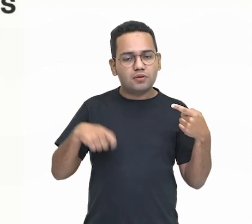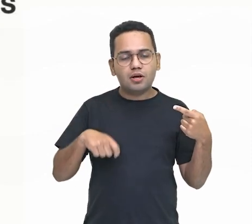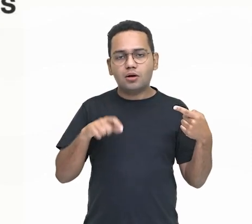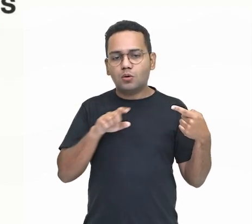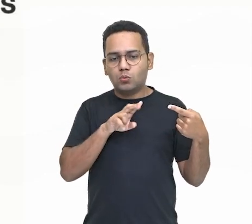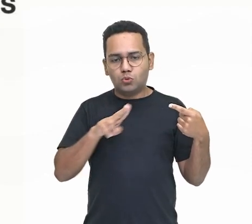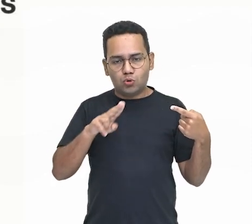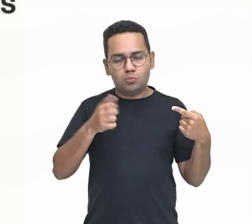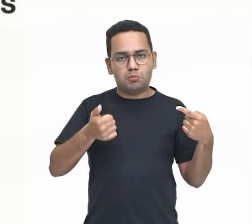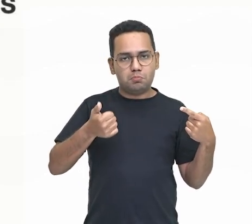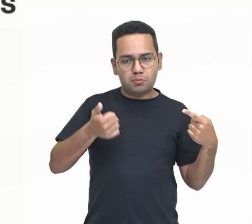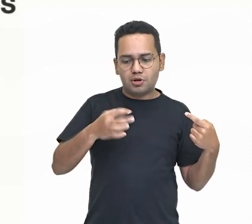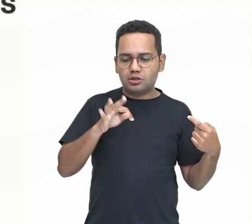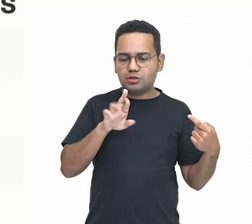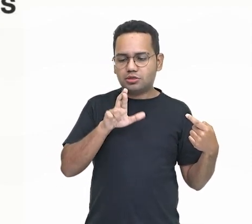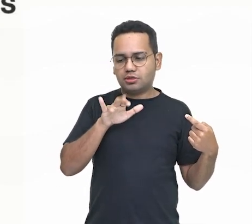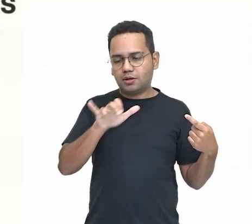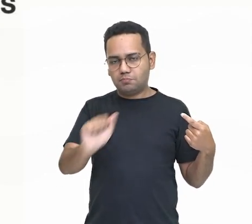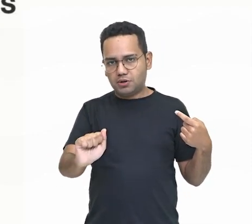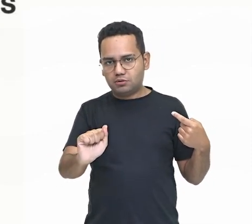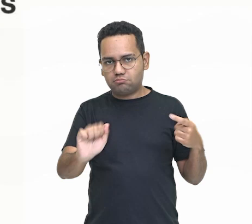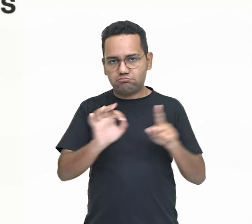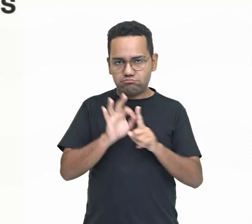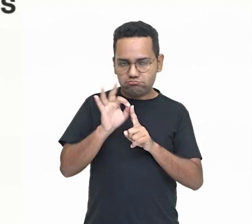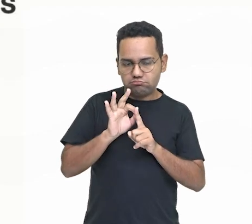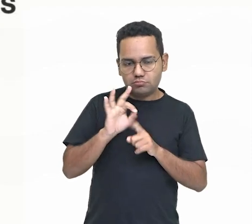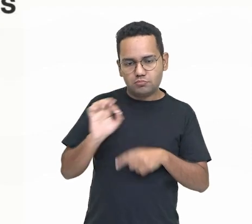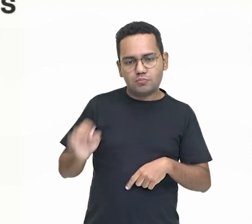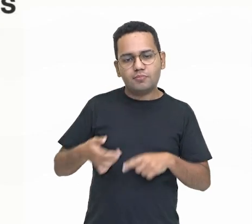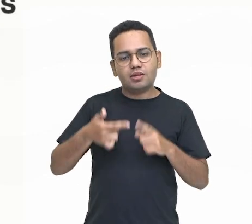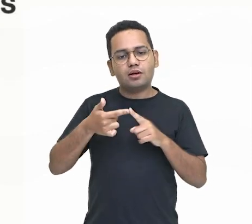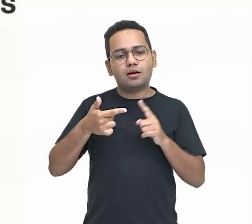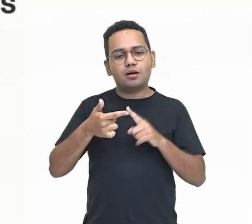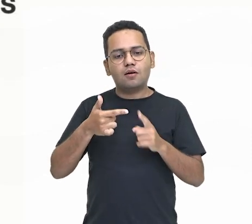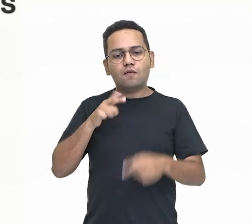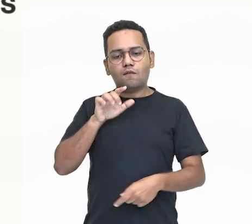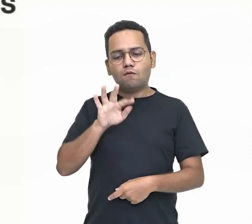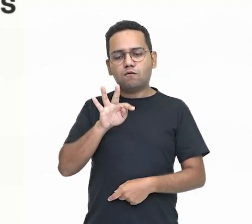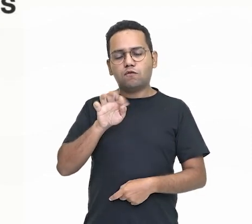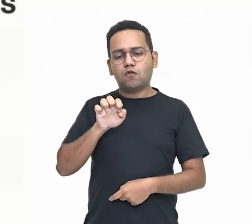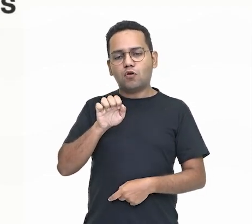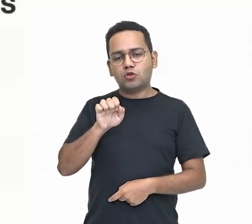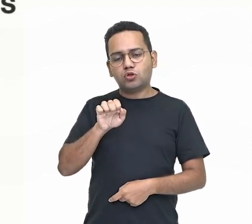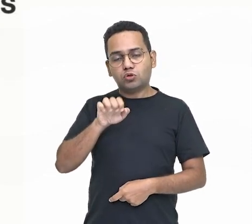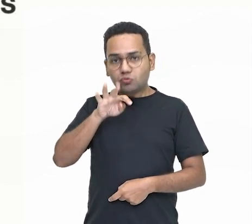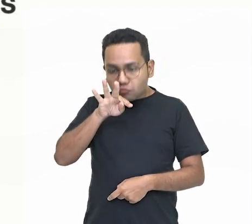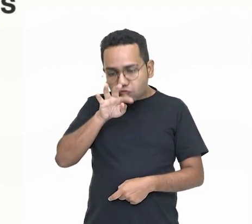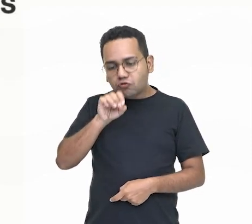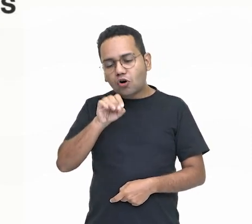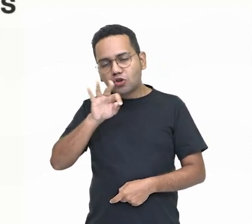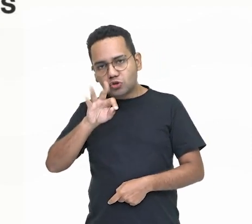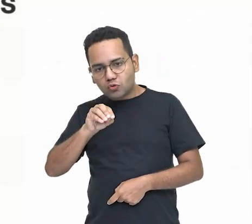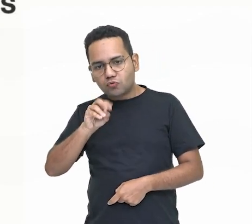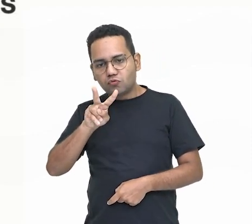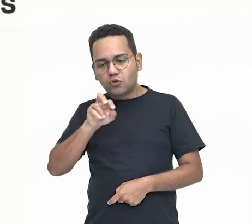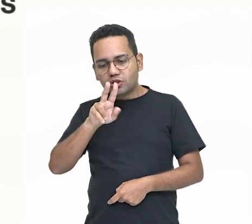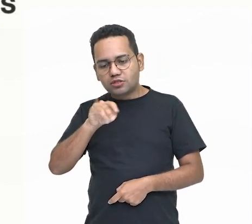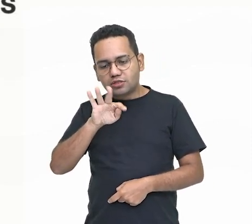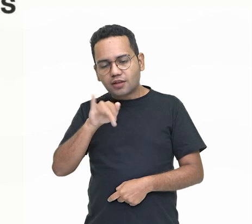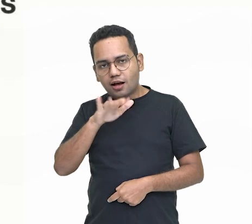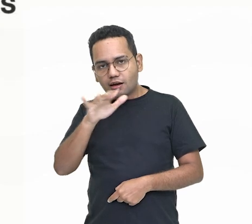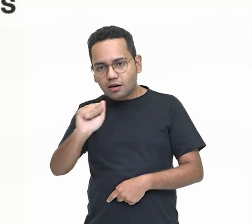energia fotovoltaica, que são essas placas, elas são muito utilizadas em residências,